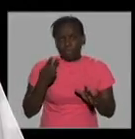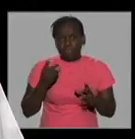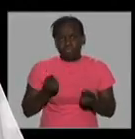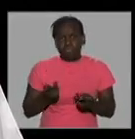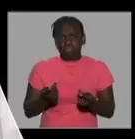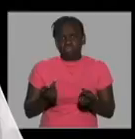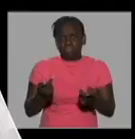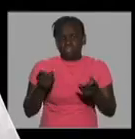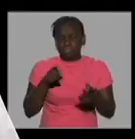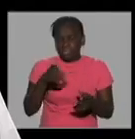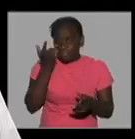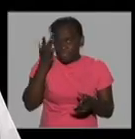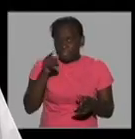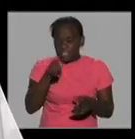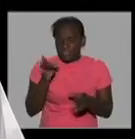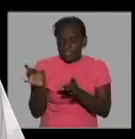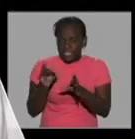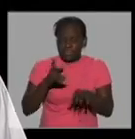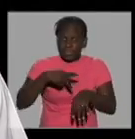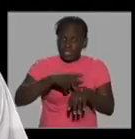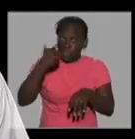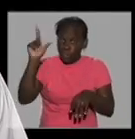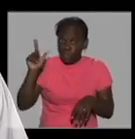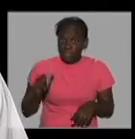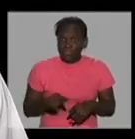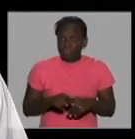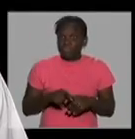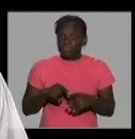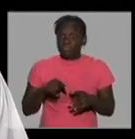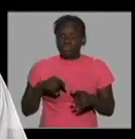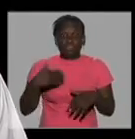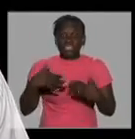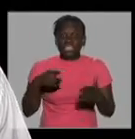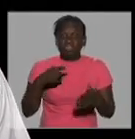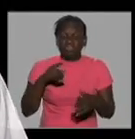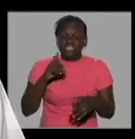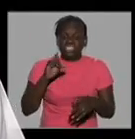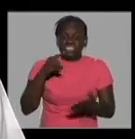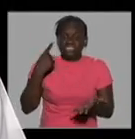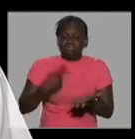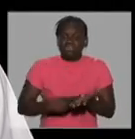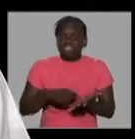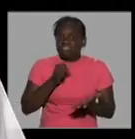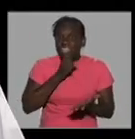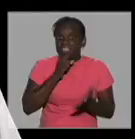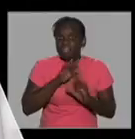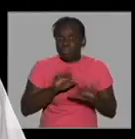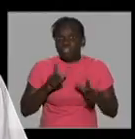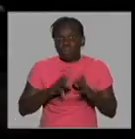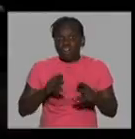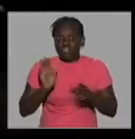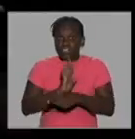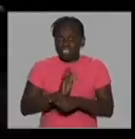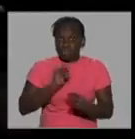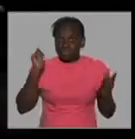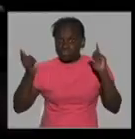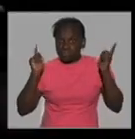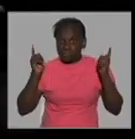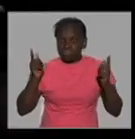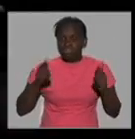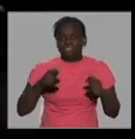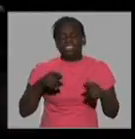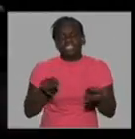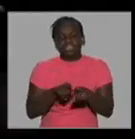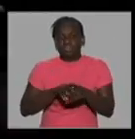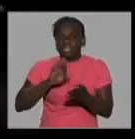muito, né? Ele é mais fácil você vender para o exterior, ele não fica datado exatamente como o filme de ação às vezes pode ficar, e